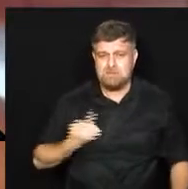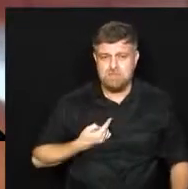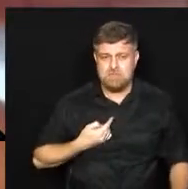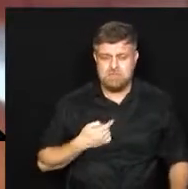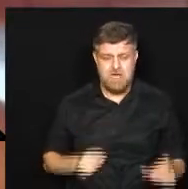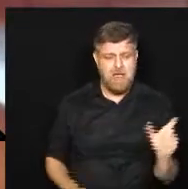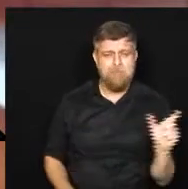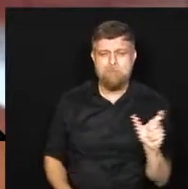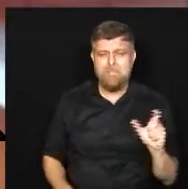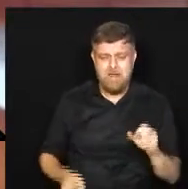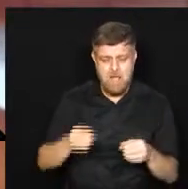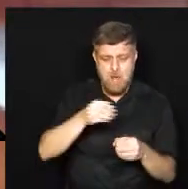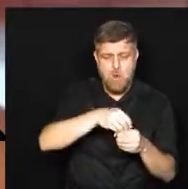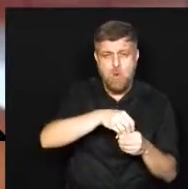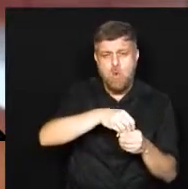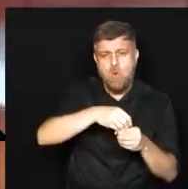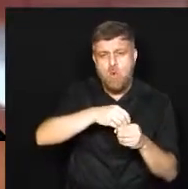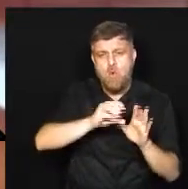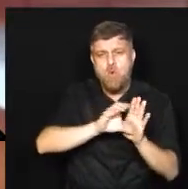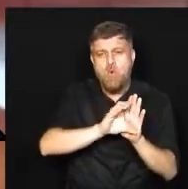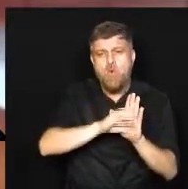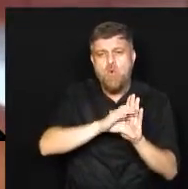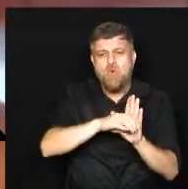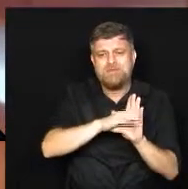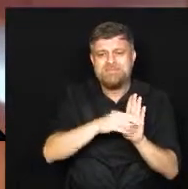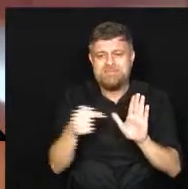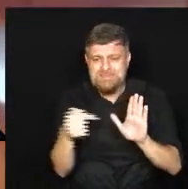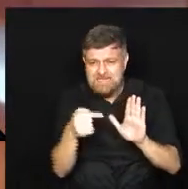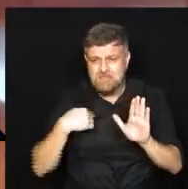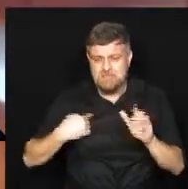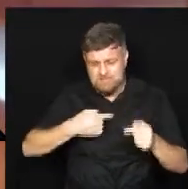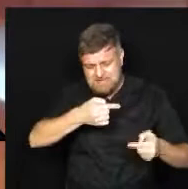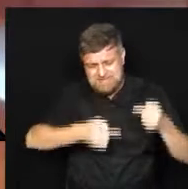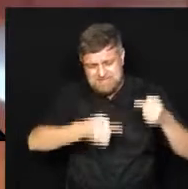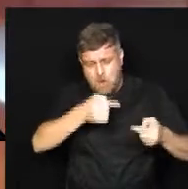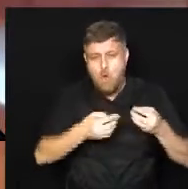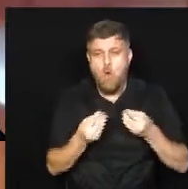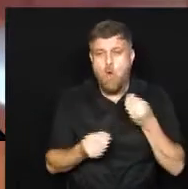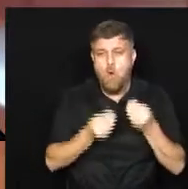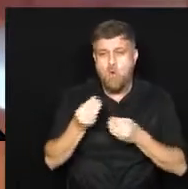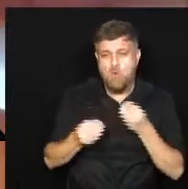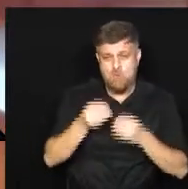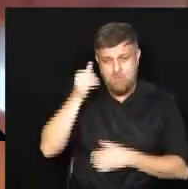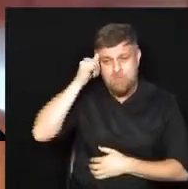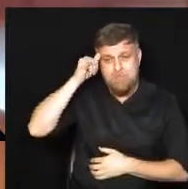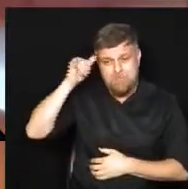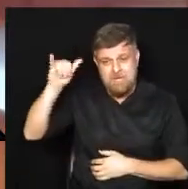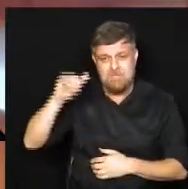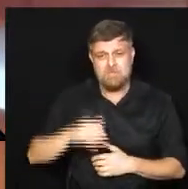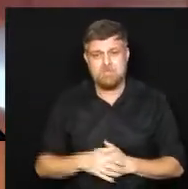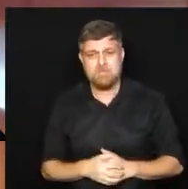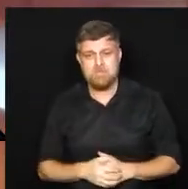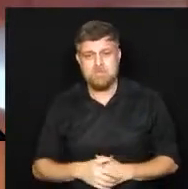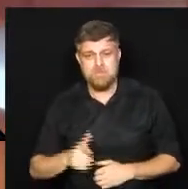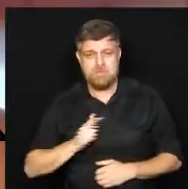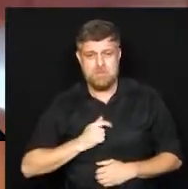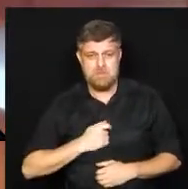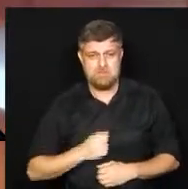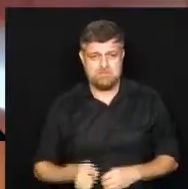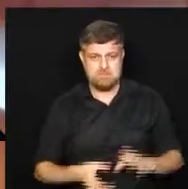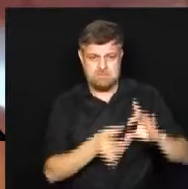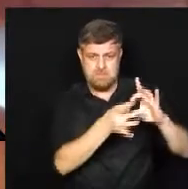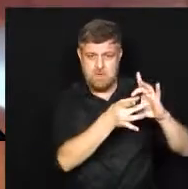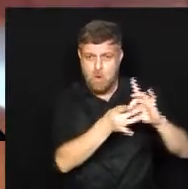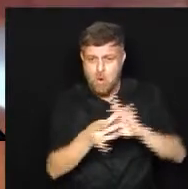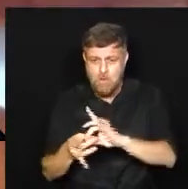o feminicídio, né? O que é o feminicídio e como fazer para prevenir o feminicídio. E nesse contexto nós